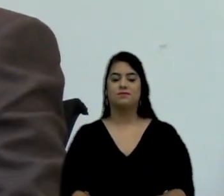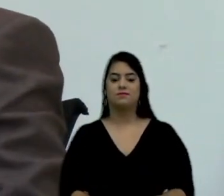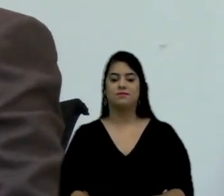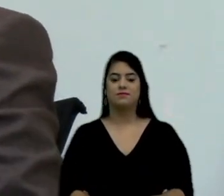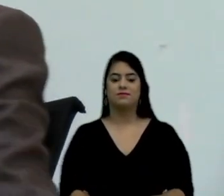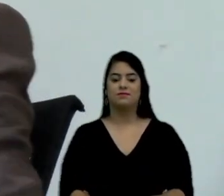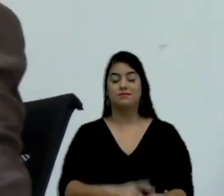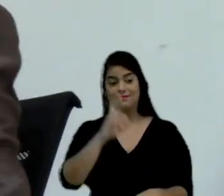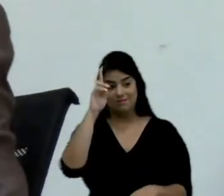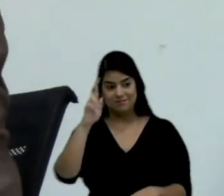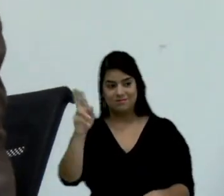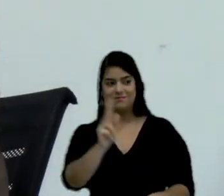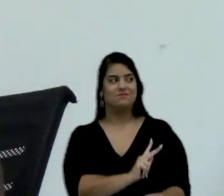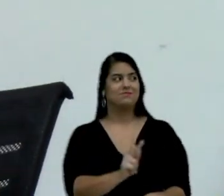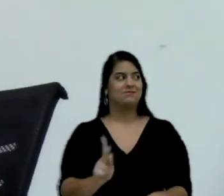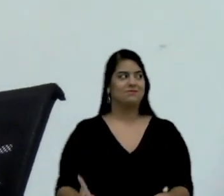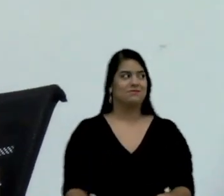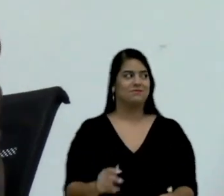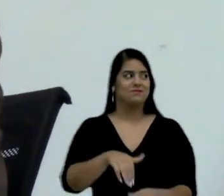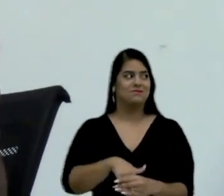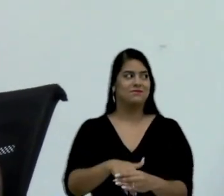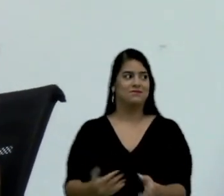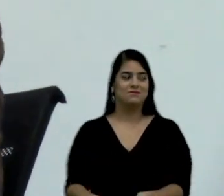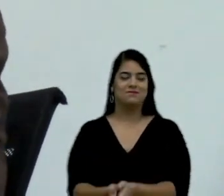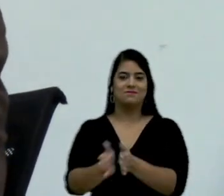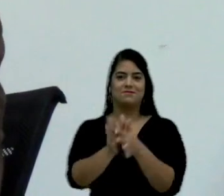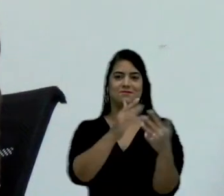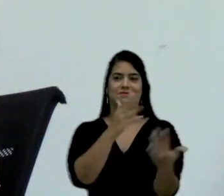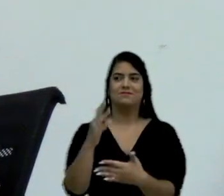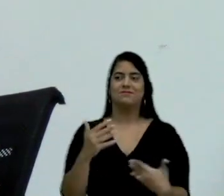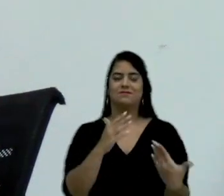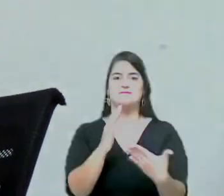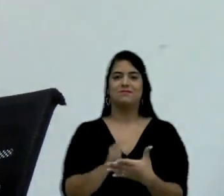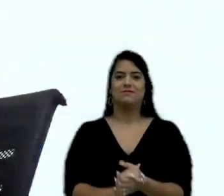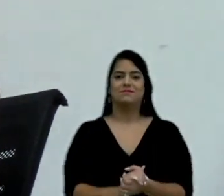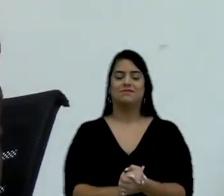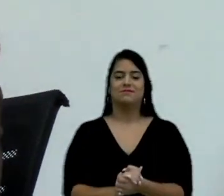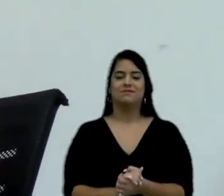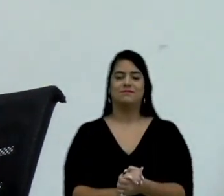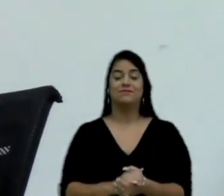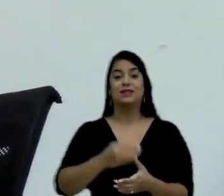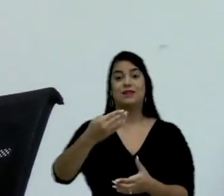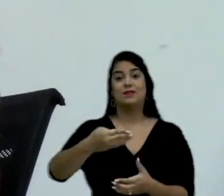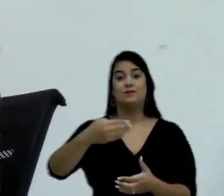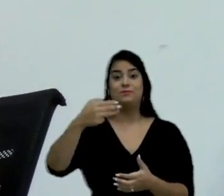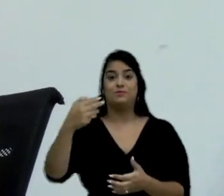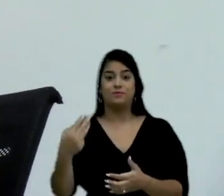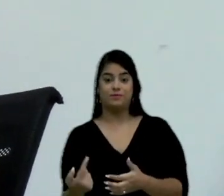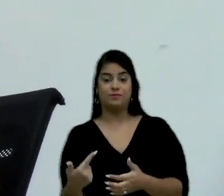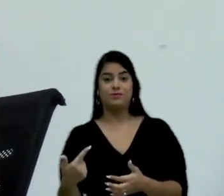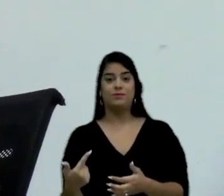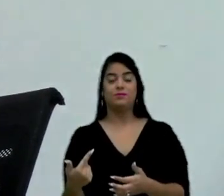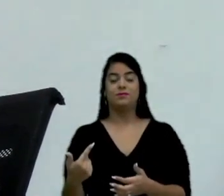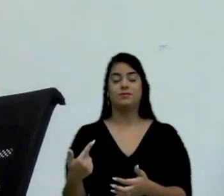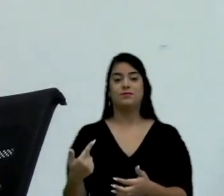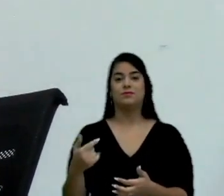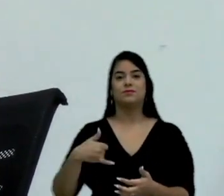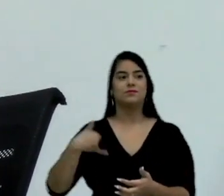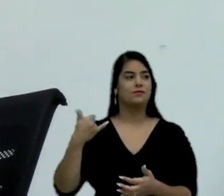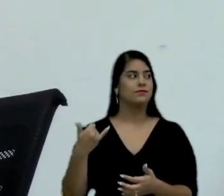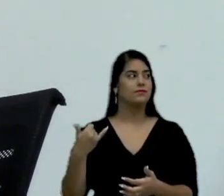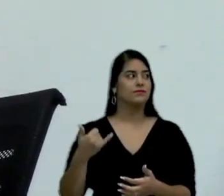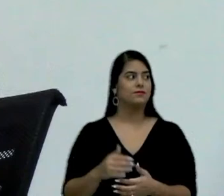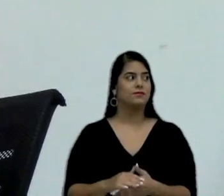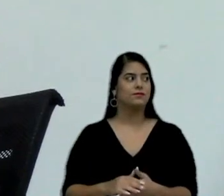senhor presidente quero apresentar um voto de congratulação em comemoração aos 42 anos da Igreja Batista do Centenário